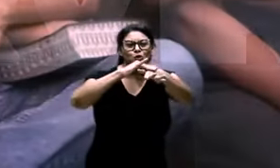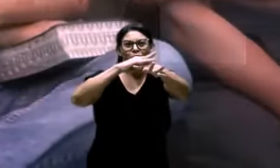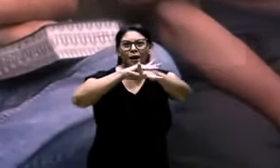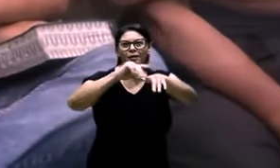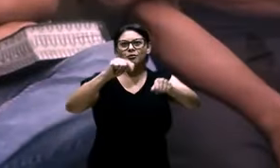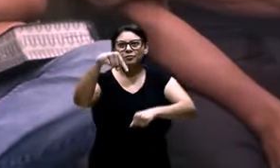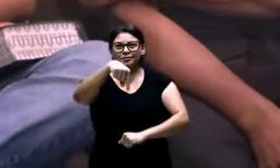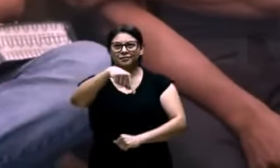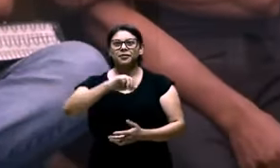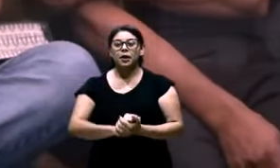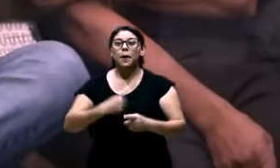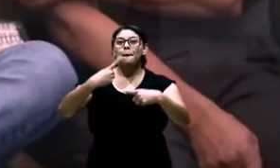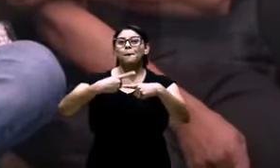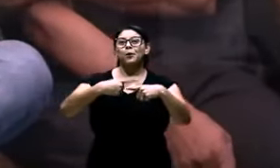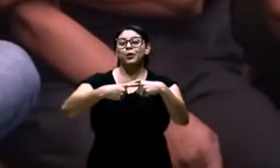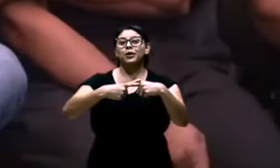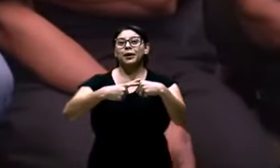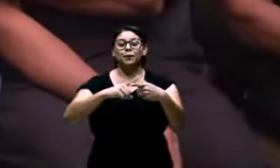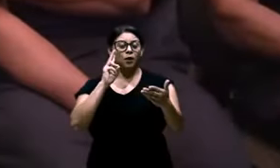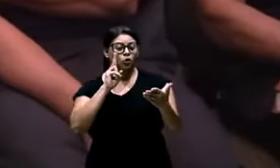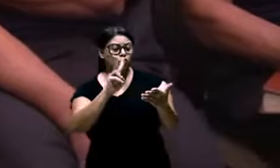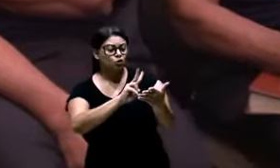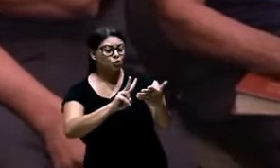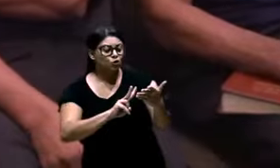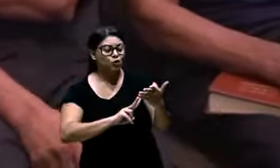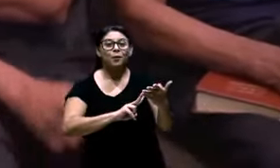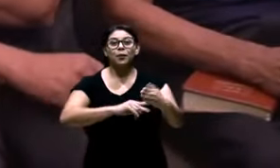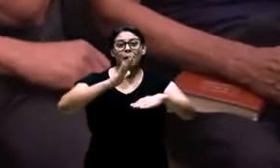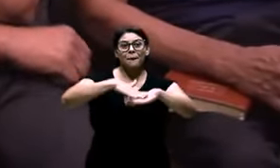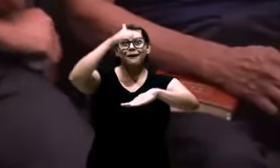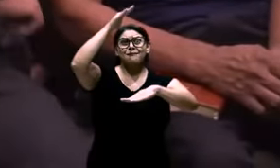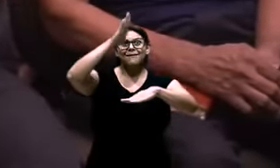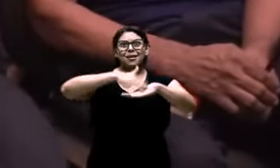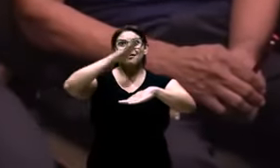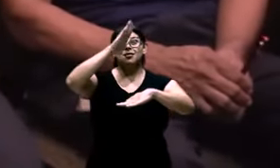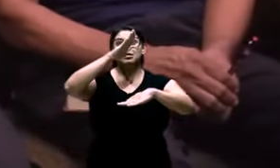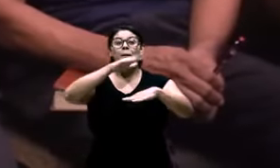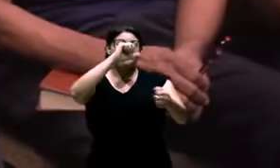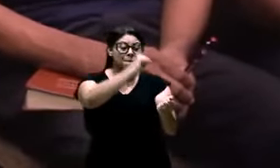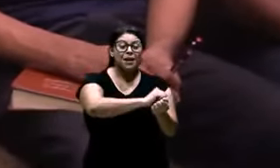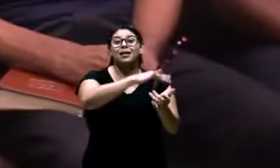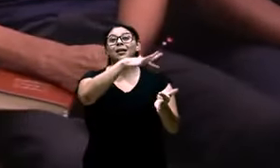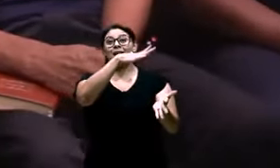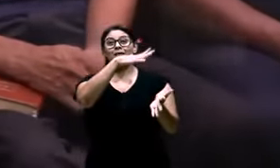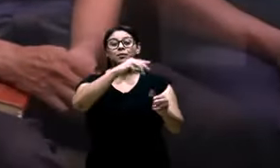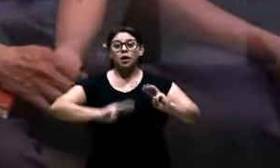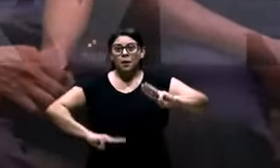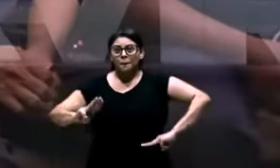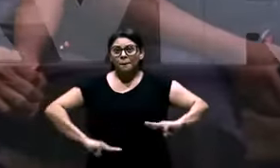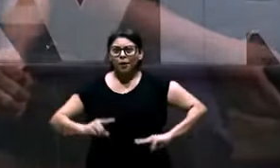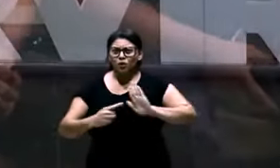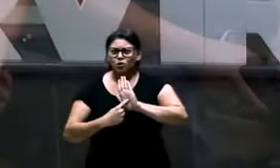maiores milagres estão registrados no evangelho a qual escreveu Marcos. O Marcos quer apresentar Jesus não como rei, mas